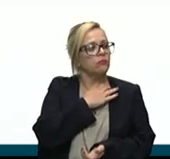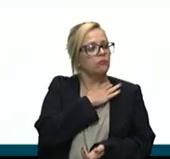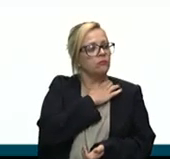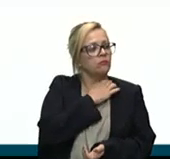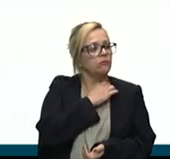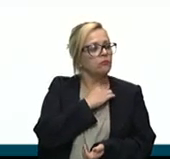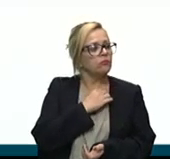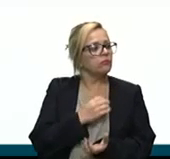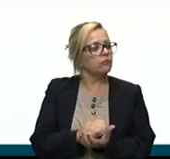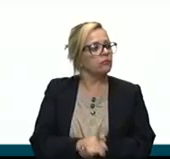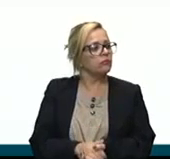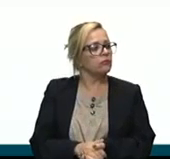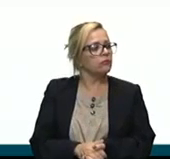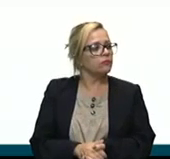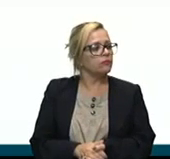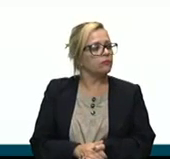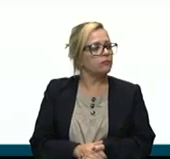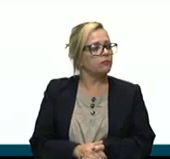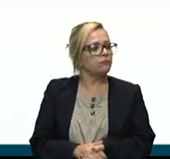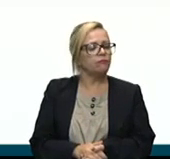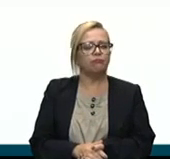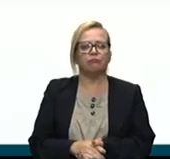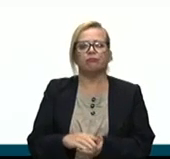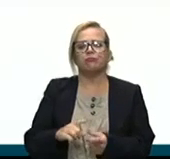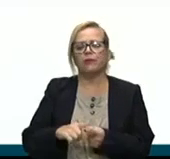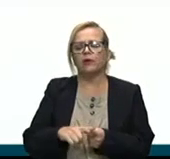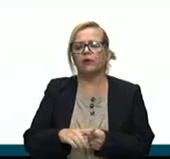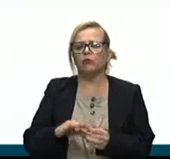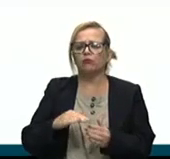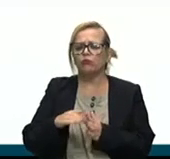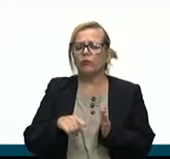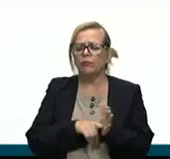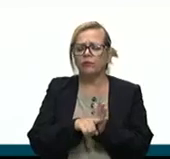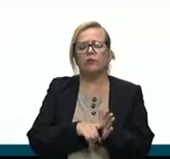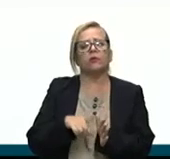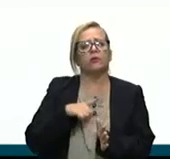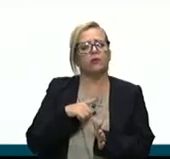tolerável. Toda pesquisa tem uma margem de erro tolerável.